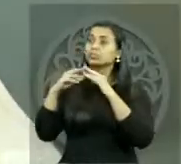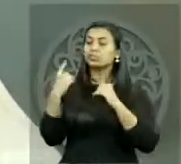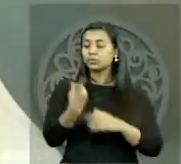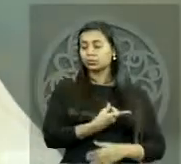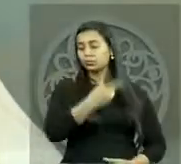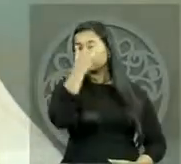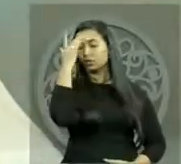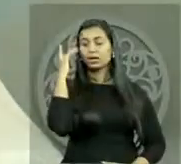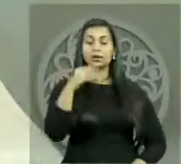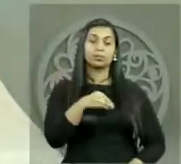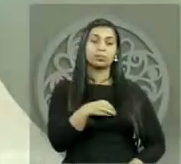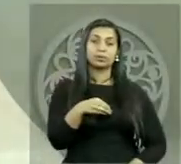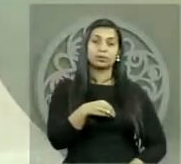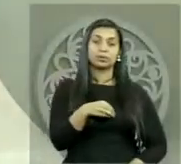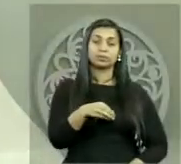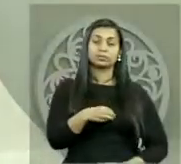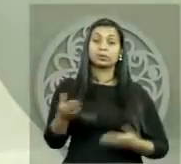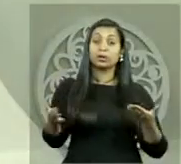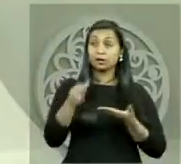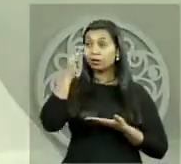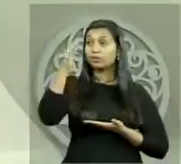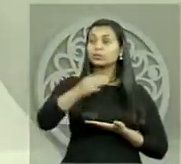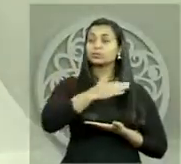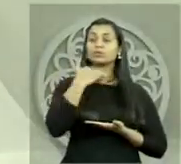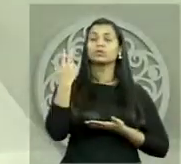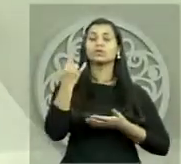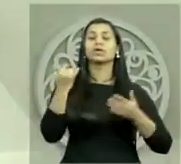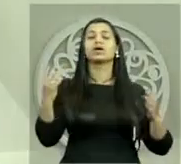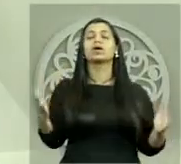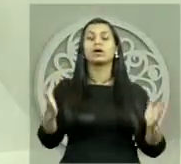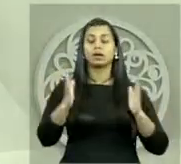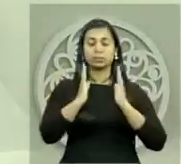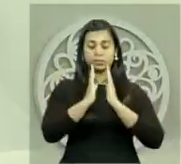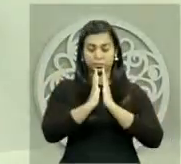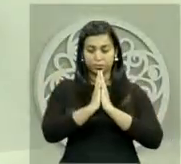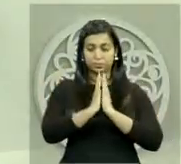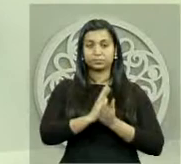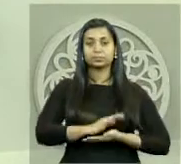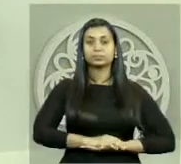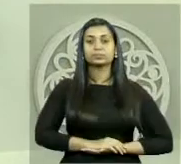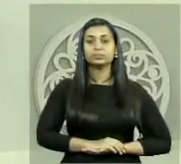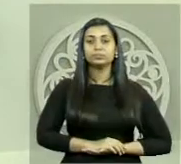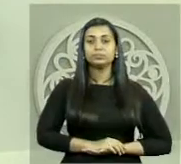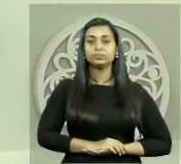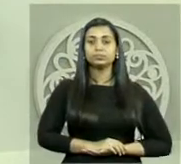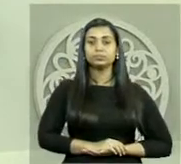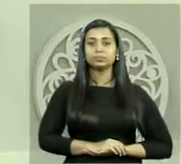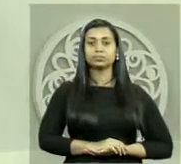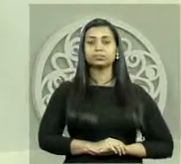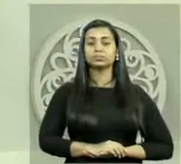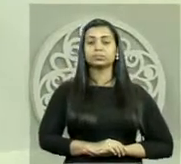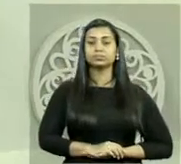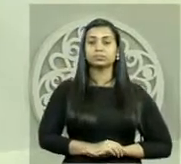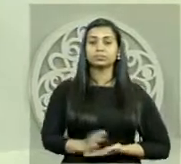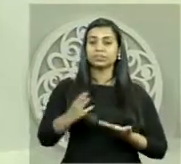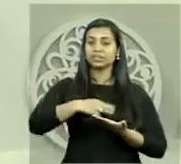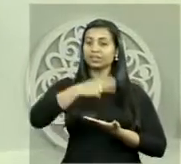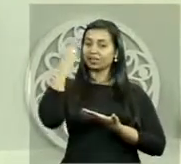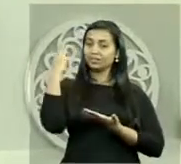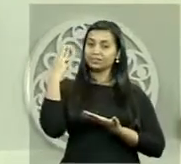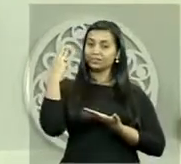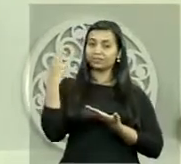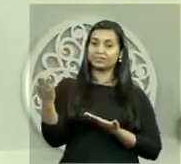Mãe de Deus, rogai por nós, pecadores, agora e na hora de nossa